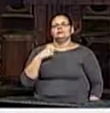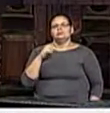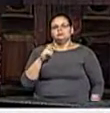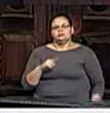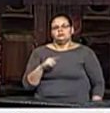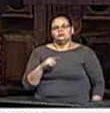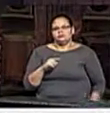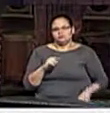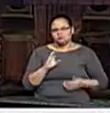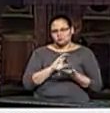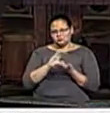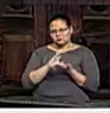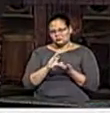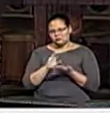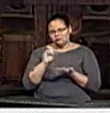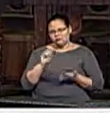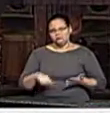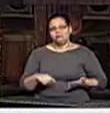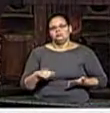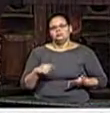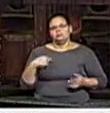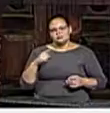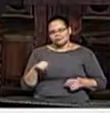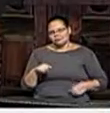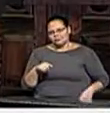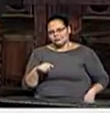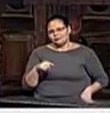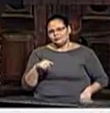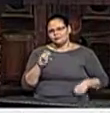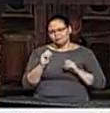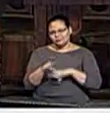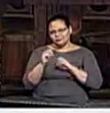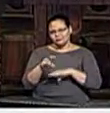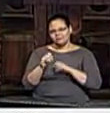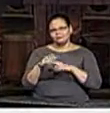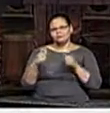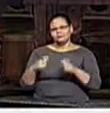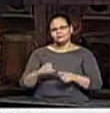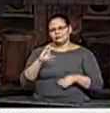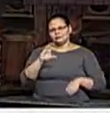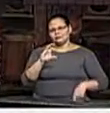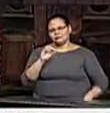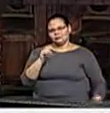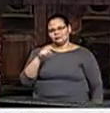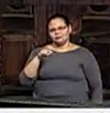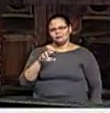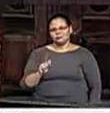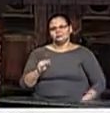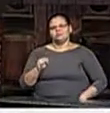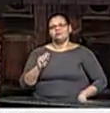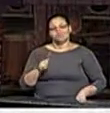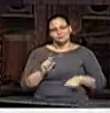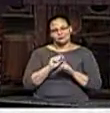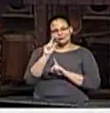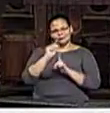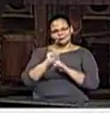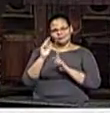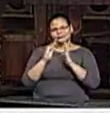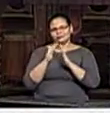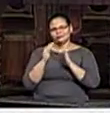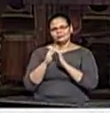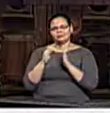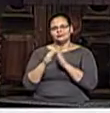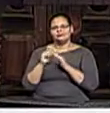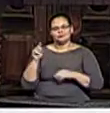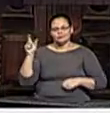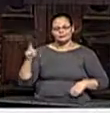de Educação de Campos, que responde pelo Norte Fluminense, aluga uma casa de um dos maiores